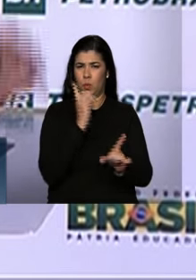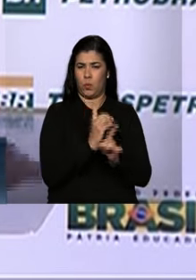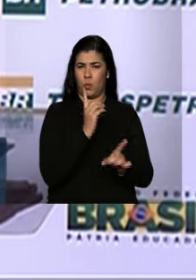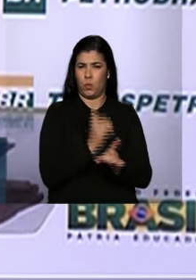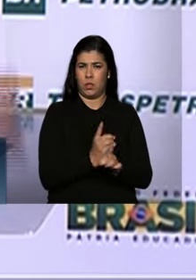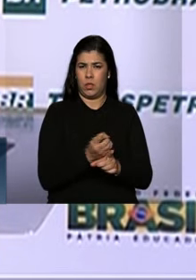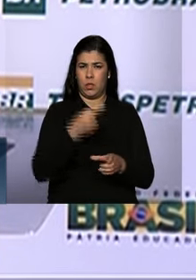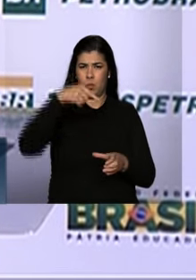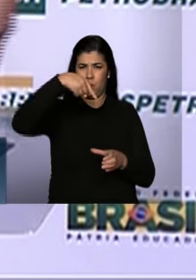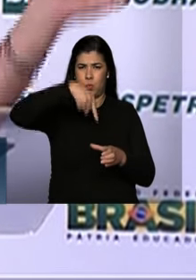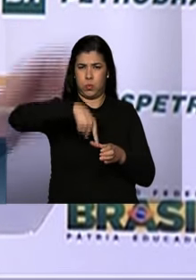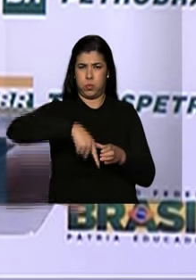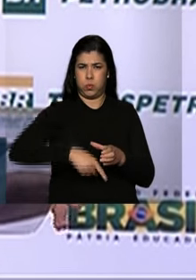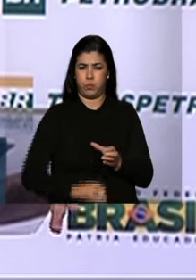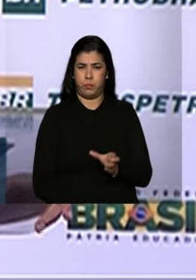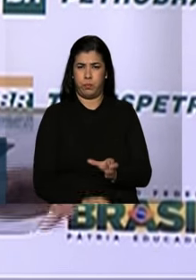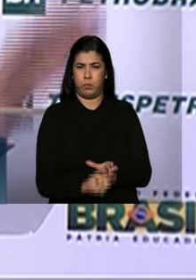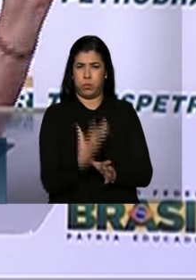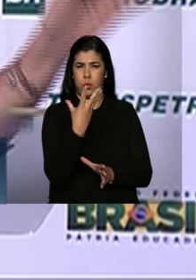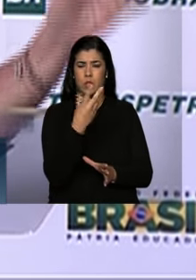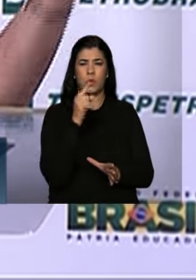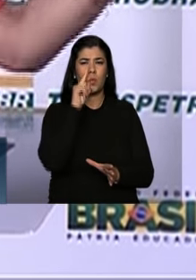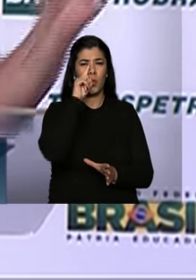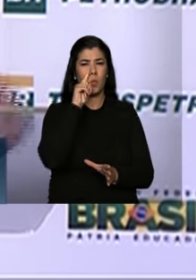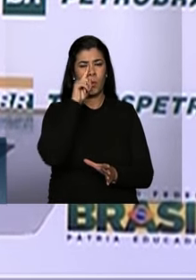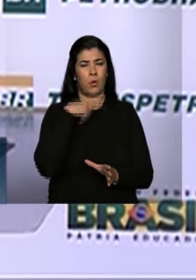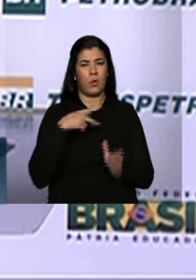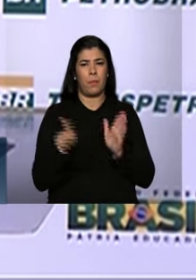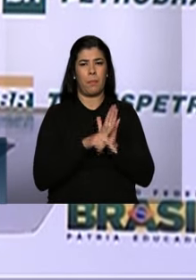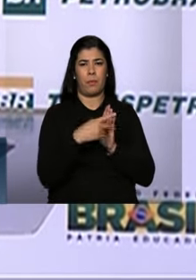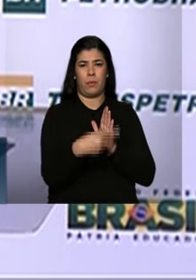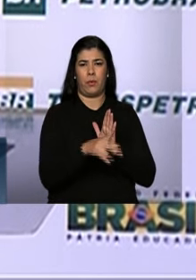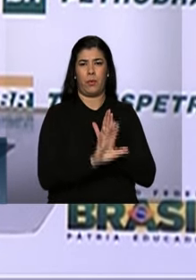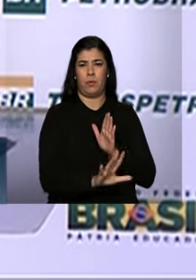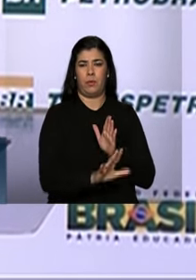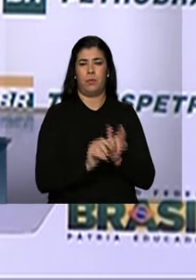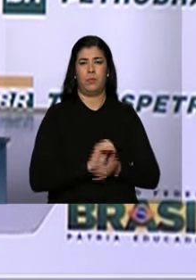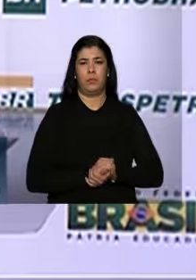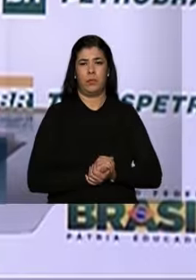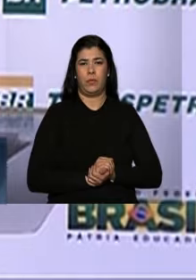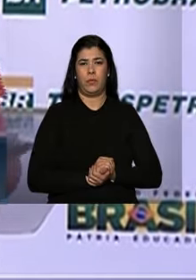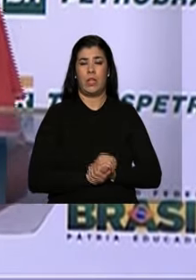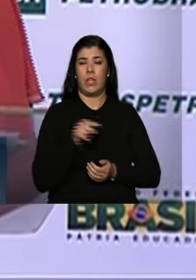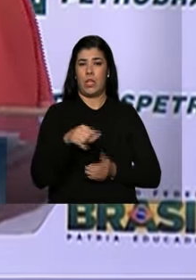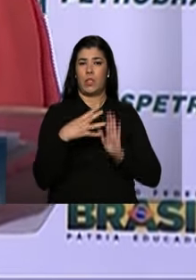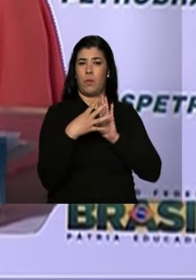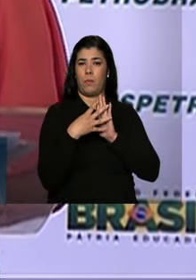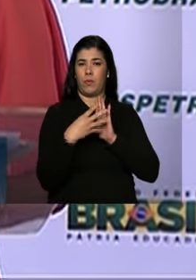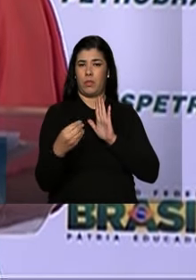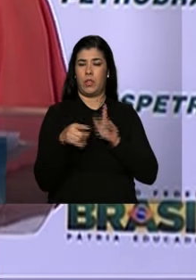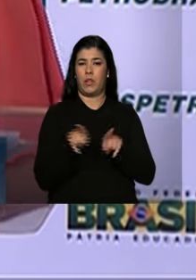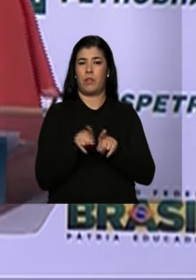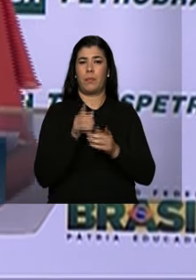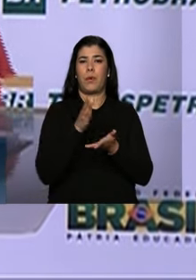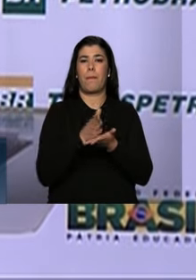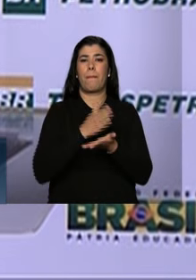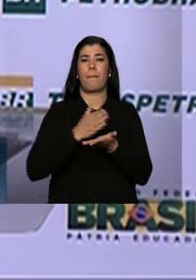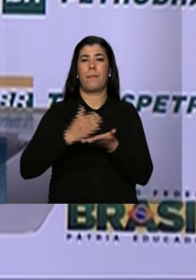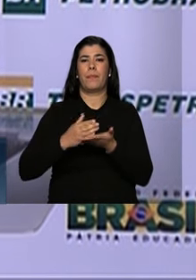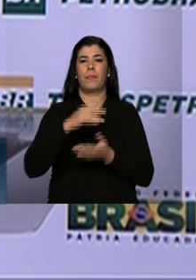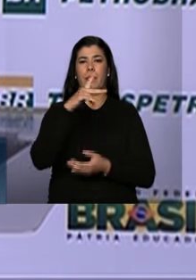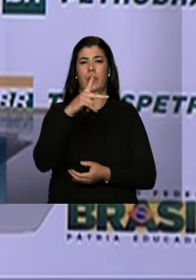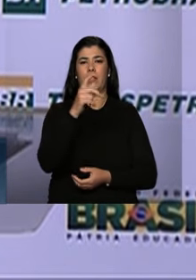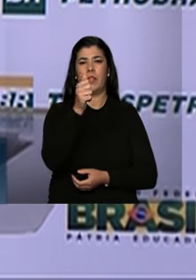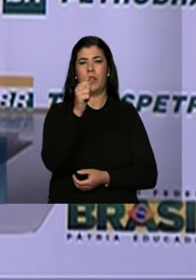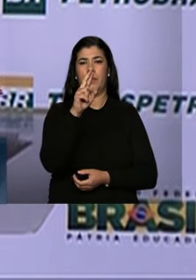numa situação de alto risco fica com petróleo. E o modelo de partilha, que é o